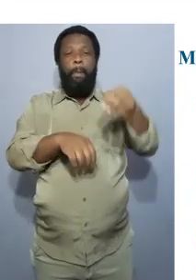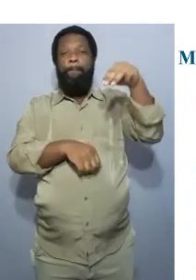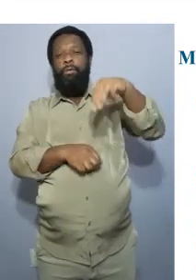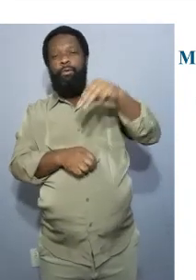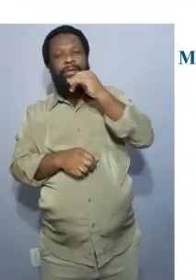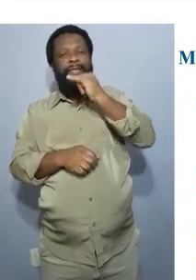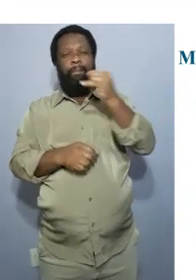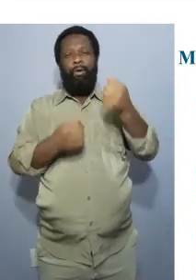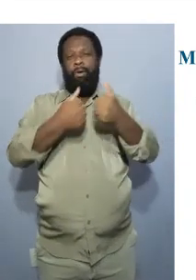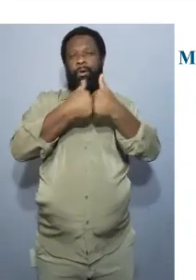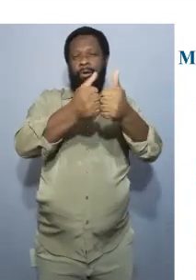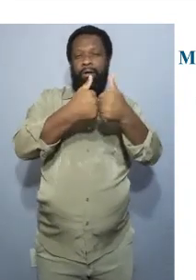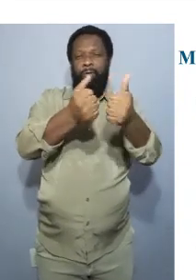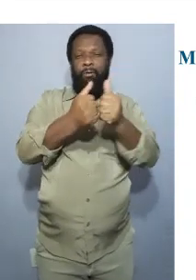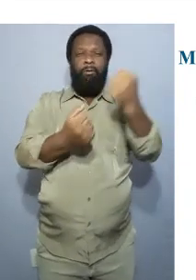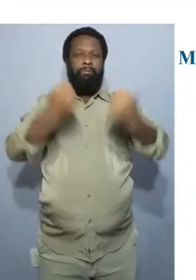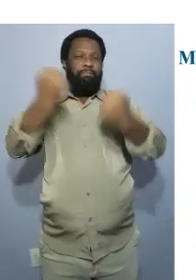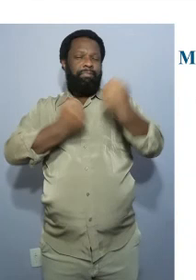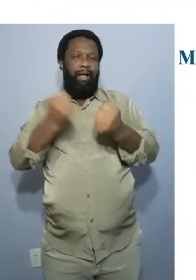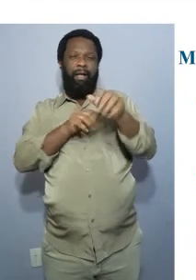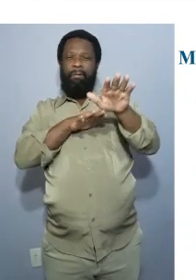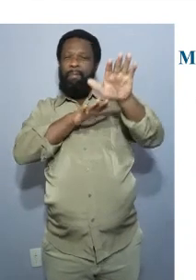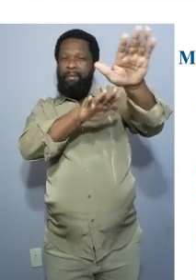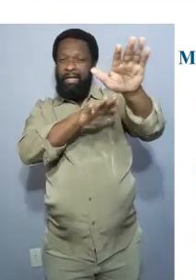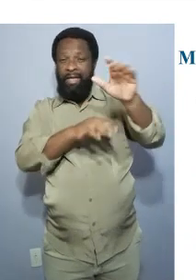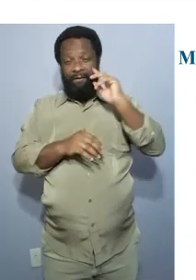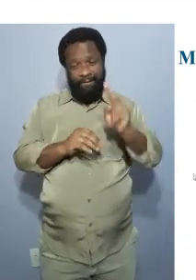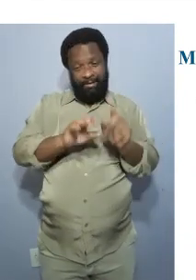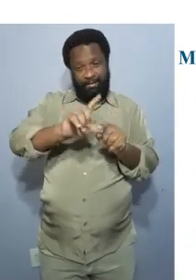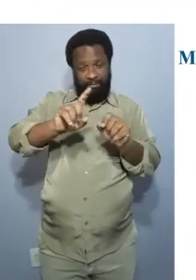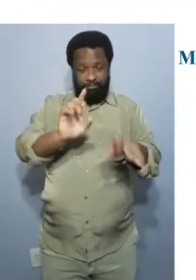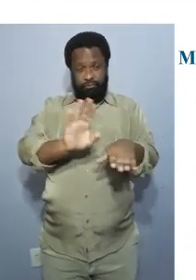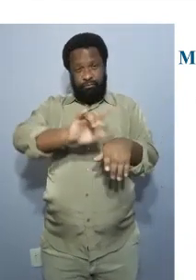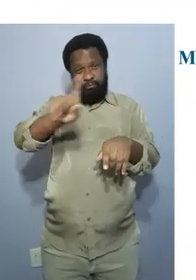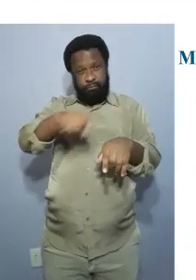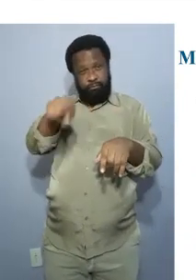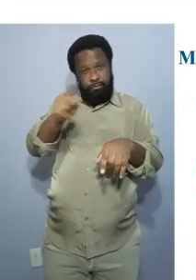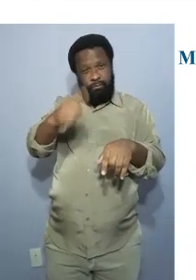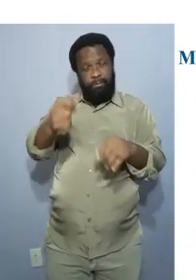carros, principalmente com ônibus, BRT, esses caras assim, sempre no velocímetro deles, eles têm o